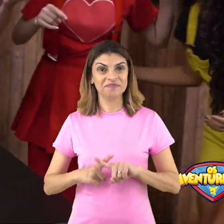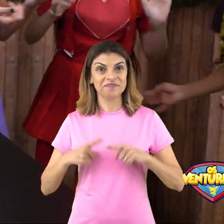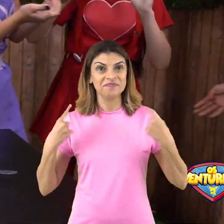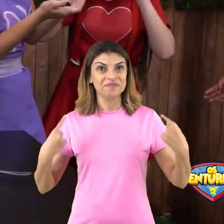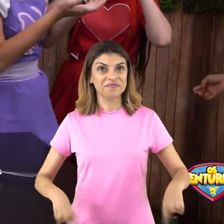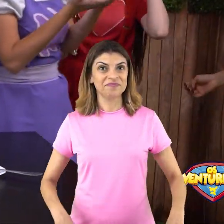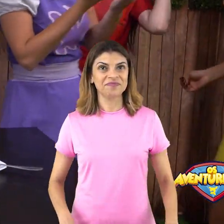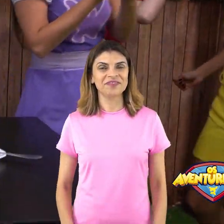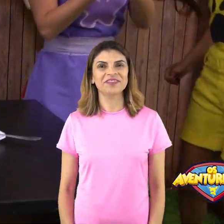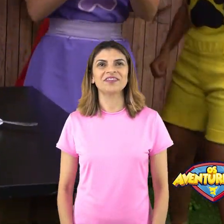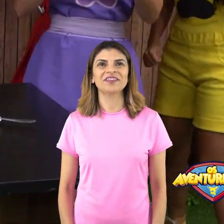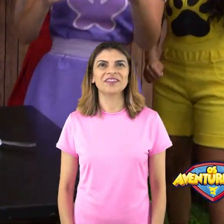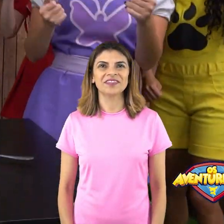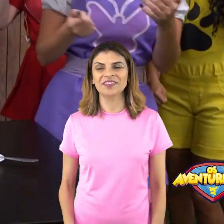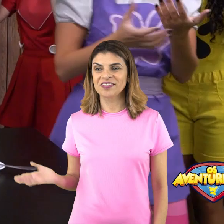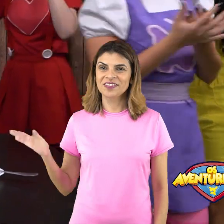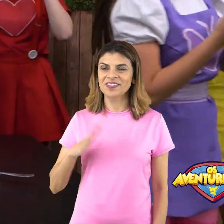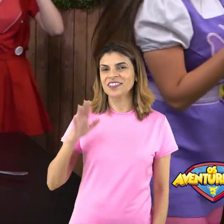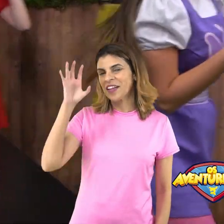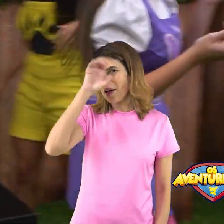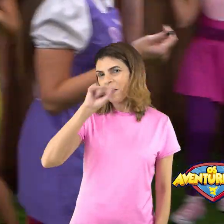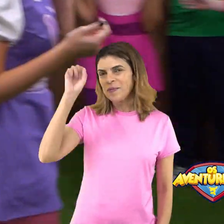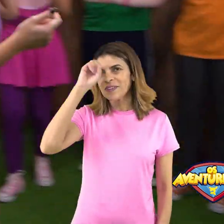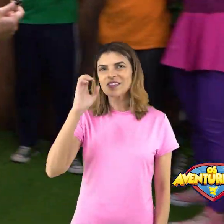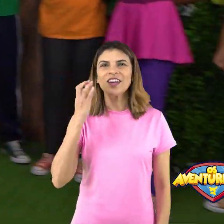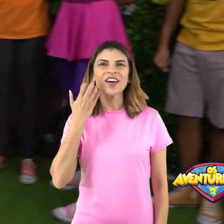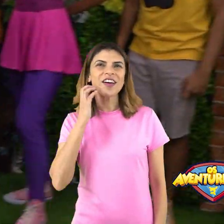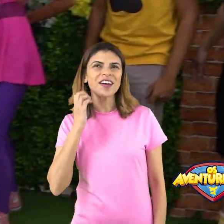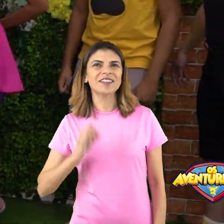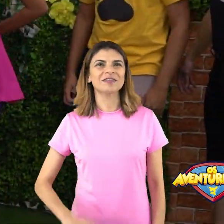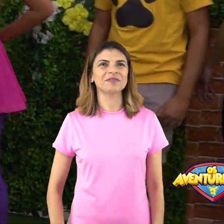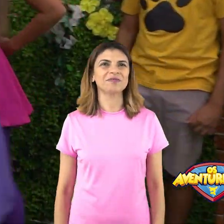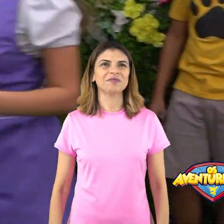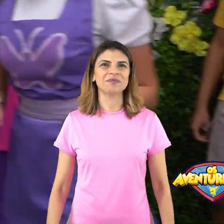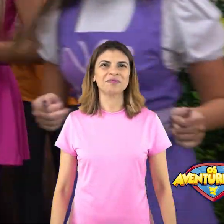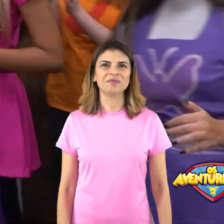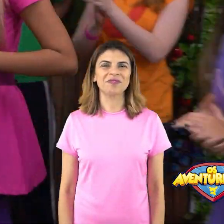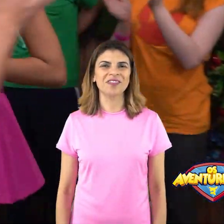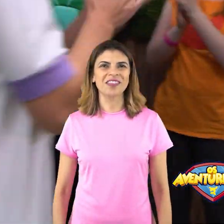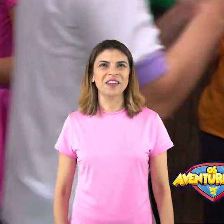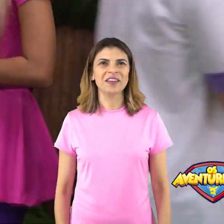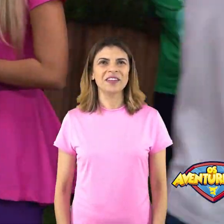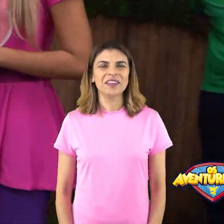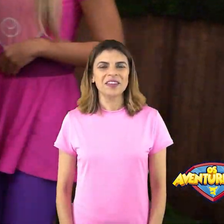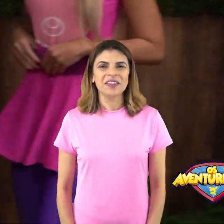E vem aprendizes de rosa! E rosa!